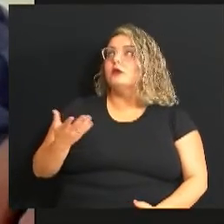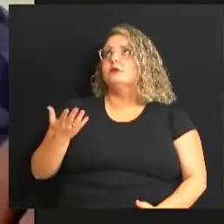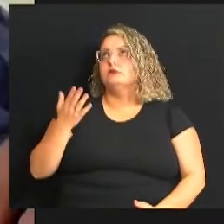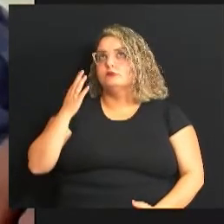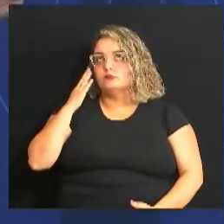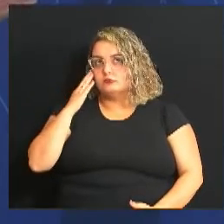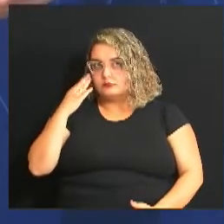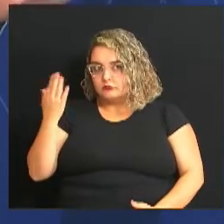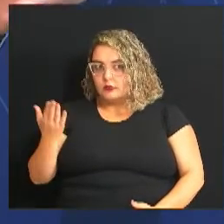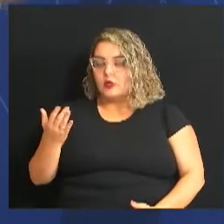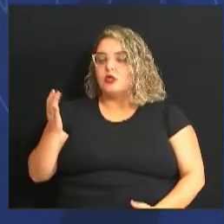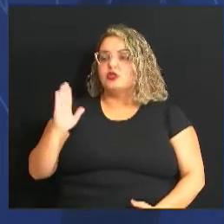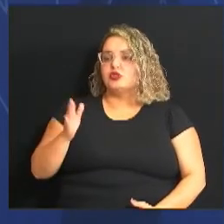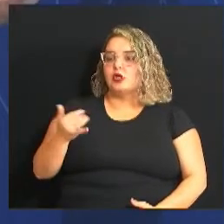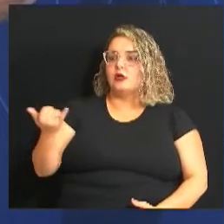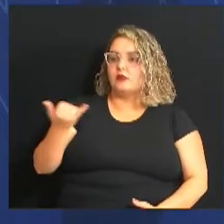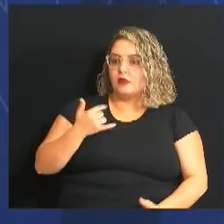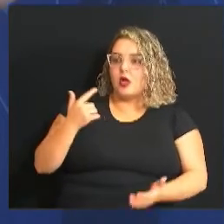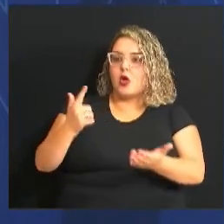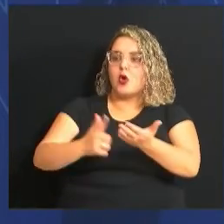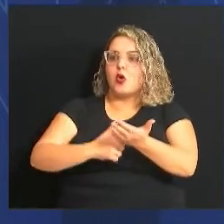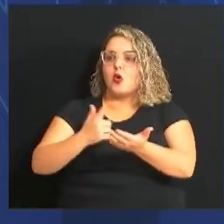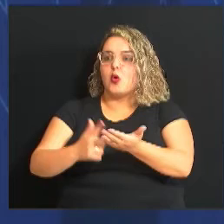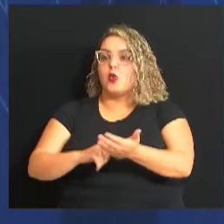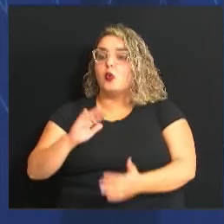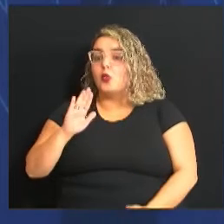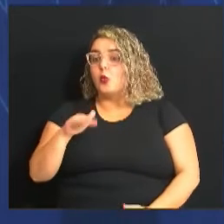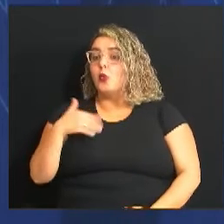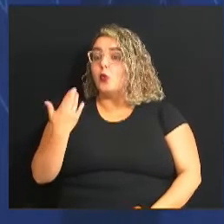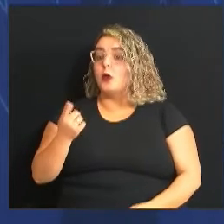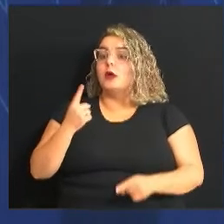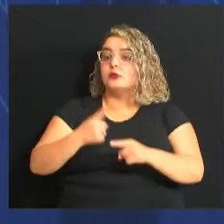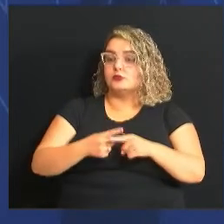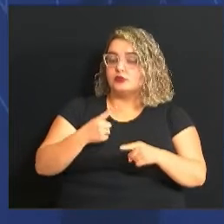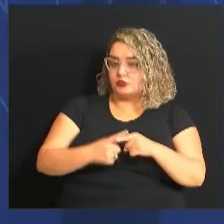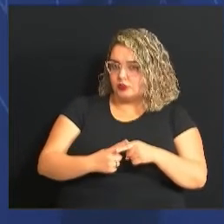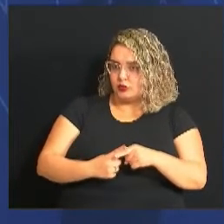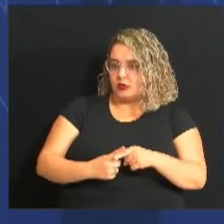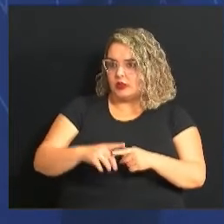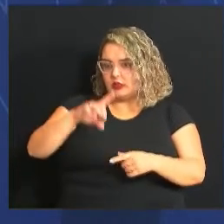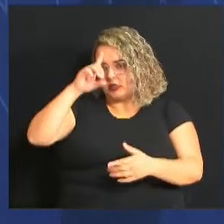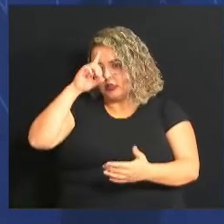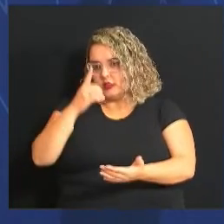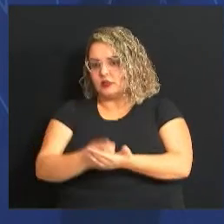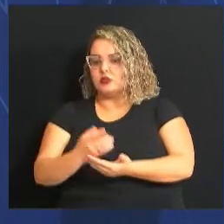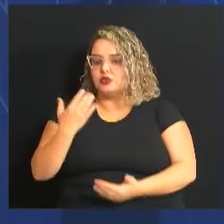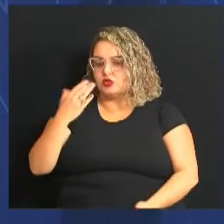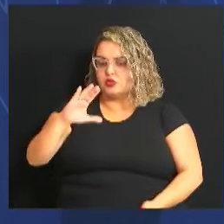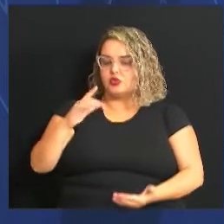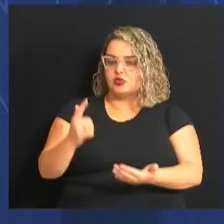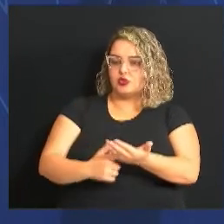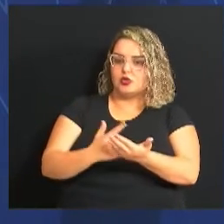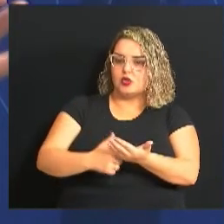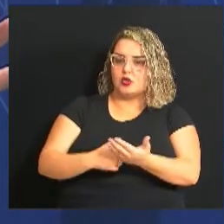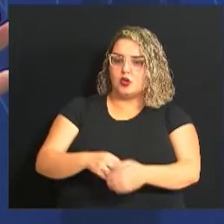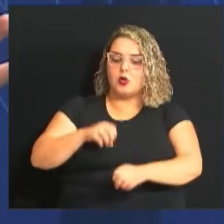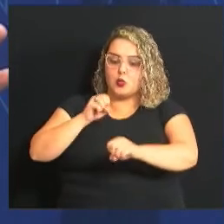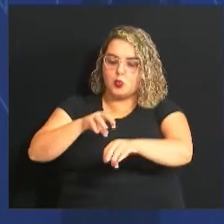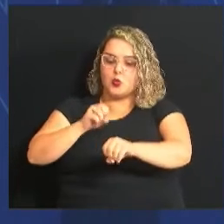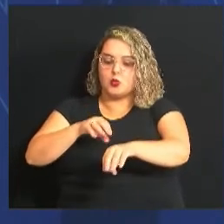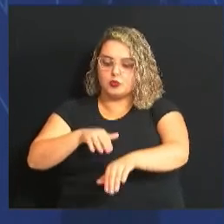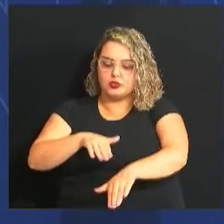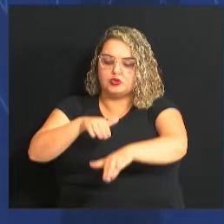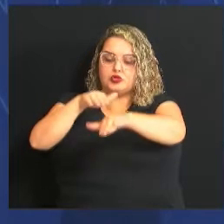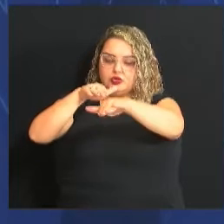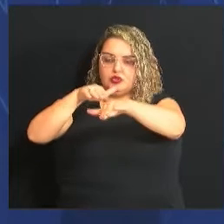que você citou sobre o livro, quando e por que você decidiu lançar essa obra, Criação Consciente, um